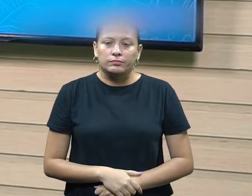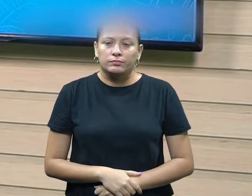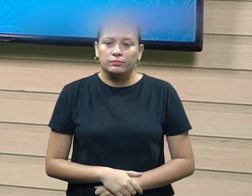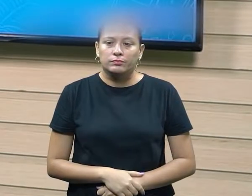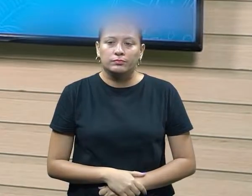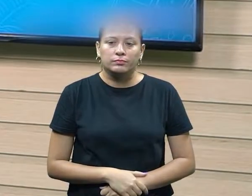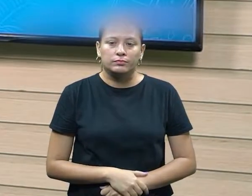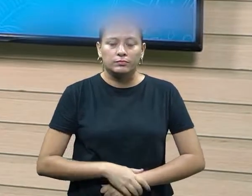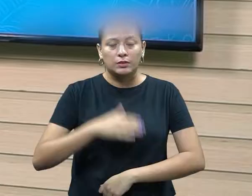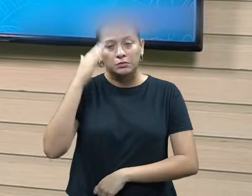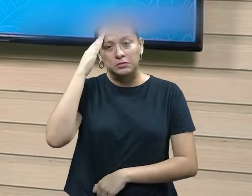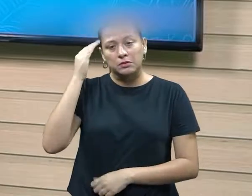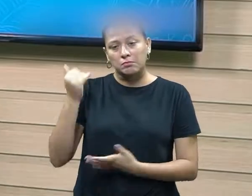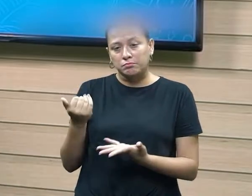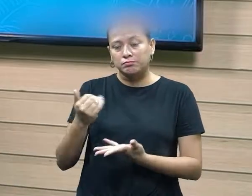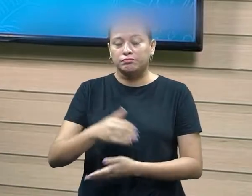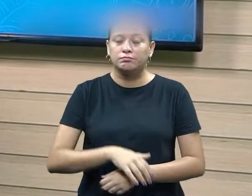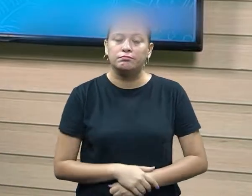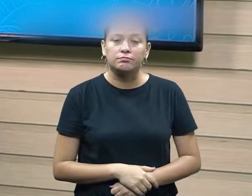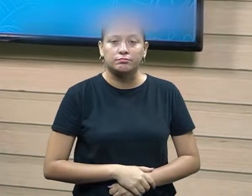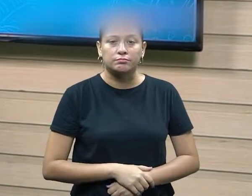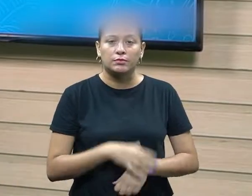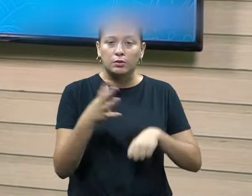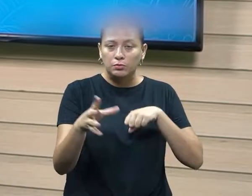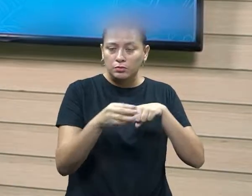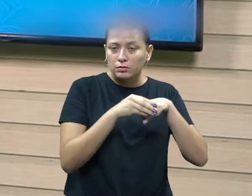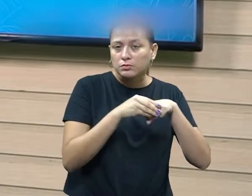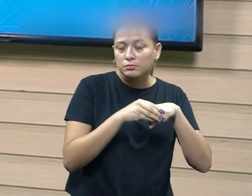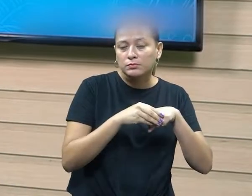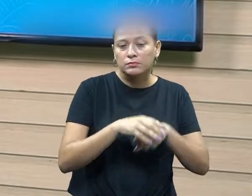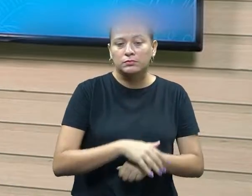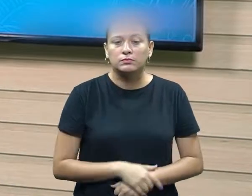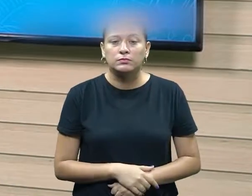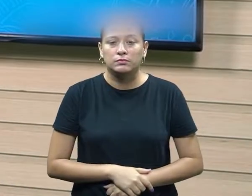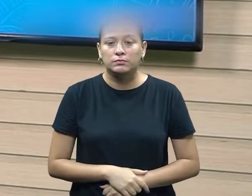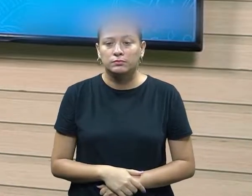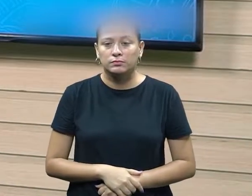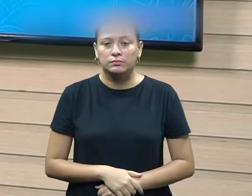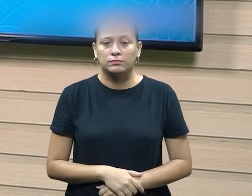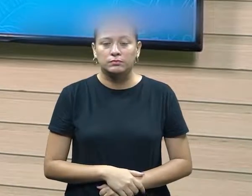dono da empresa, a sabedoria, o conhecimento, e muitas das vezes vamos pensar isso